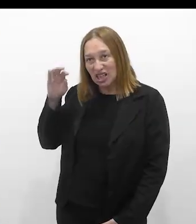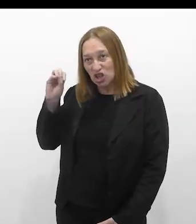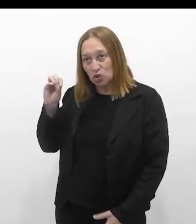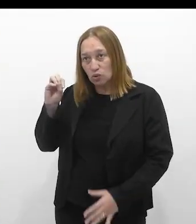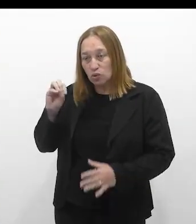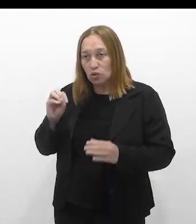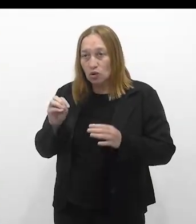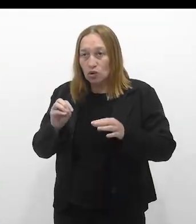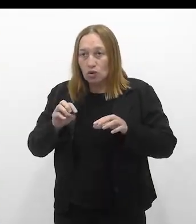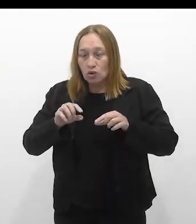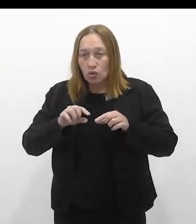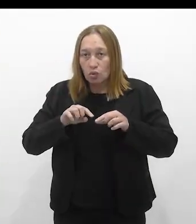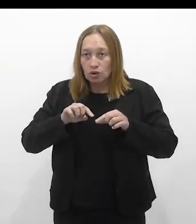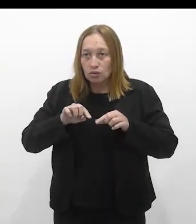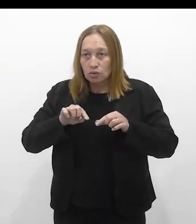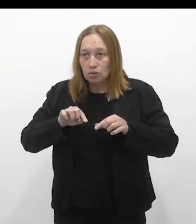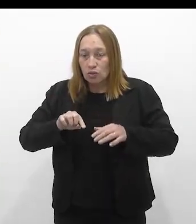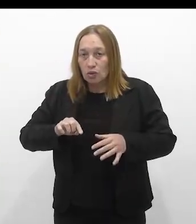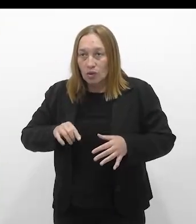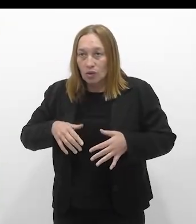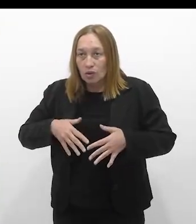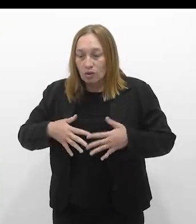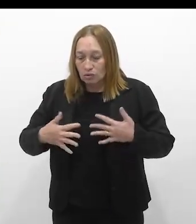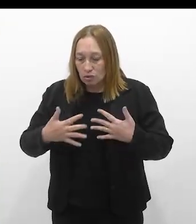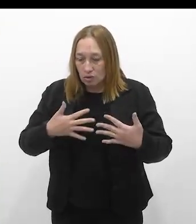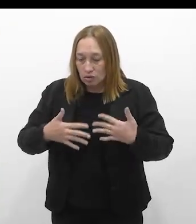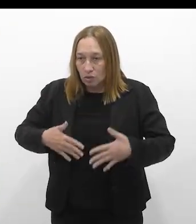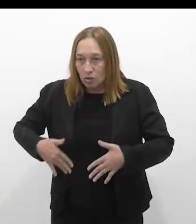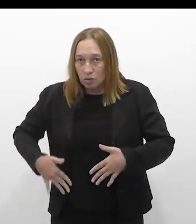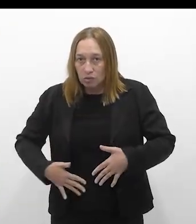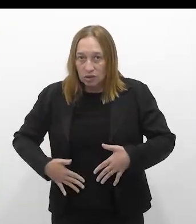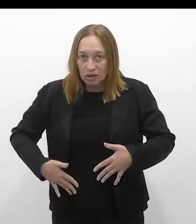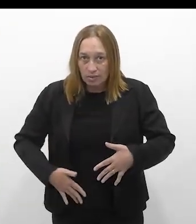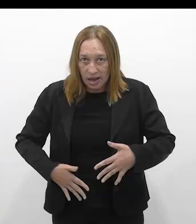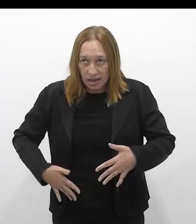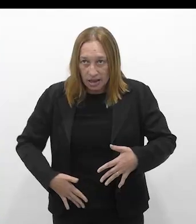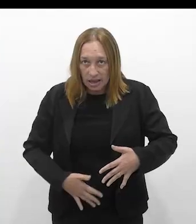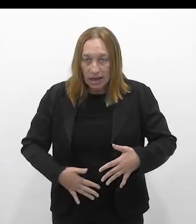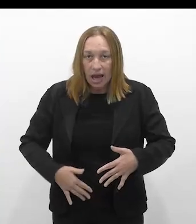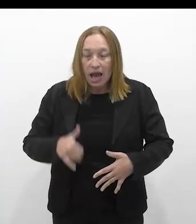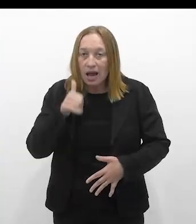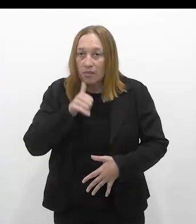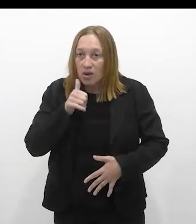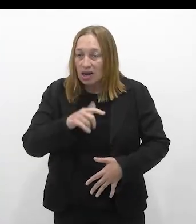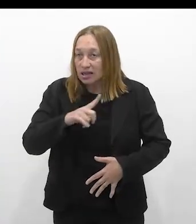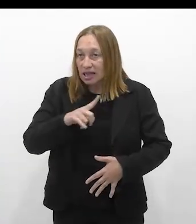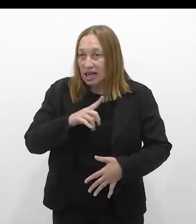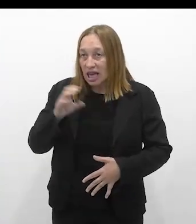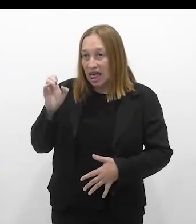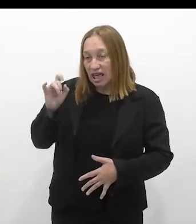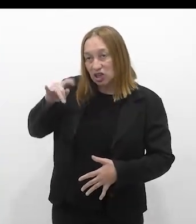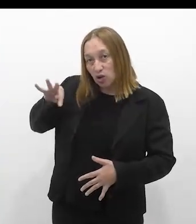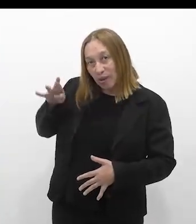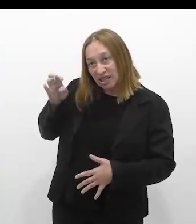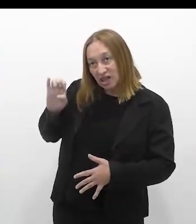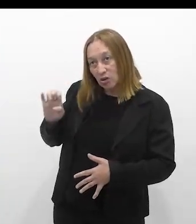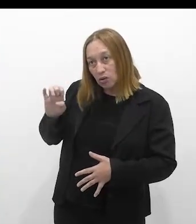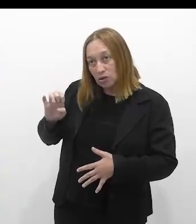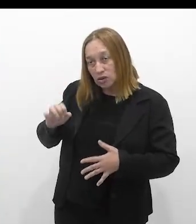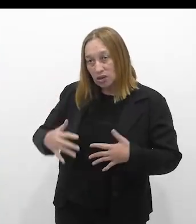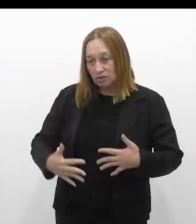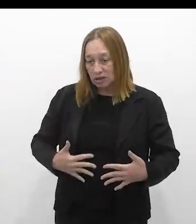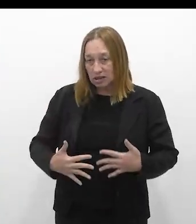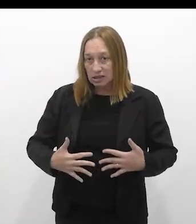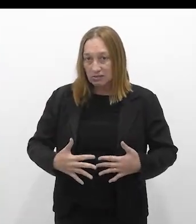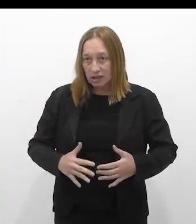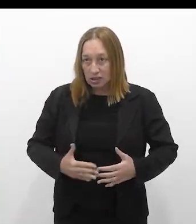quando cai dentro da barriga, das mulheres que estão predispostas a ter endometriose, esse tecido vai crescer ali dentro,